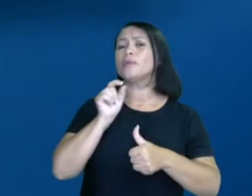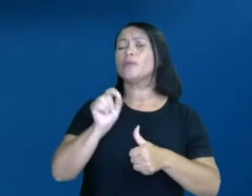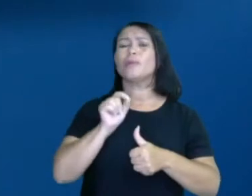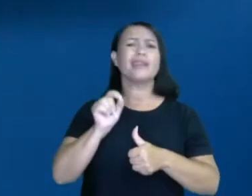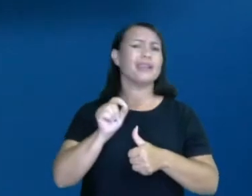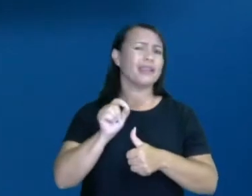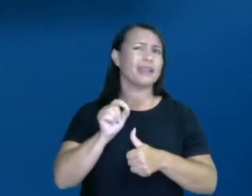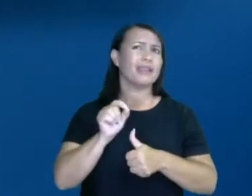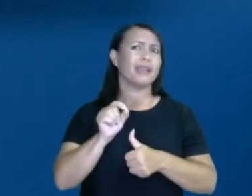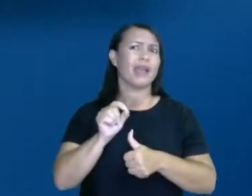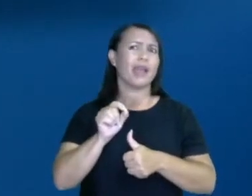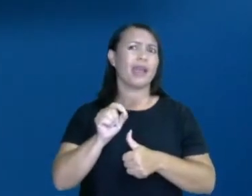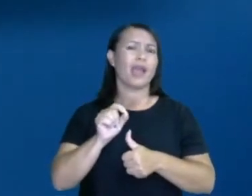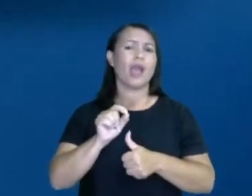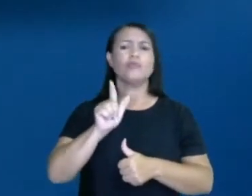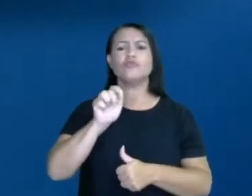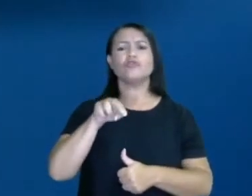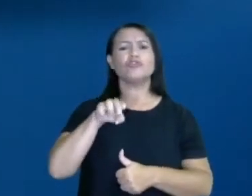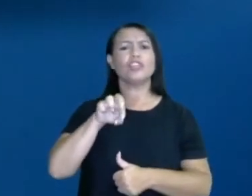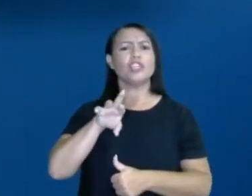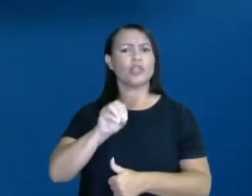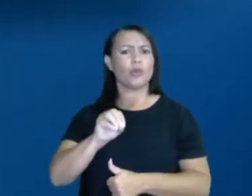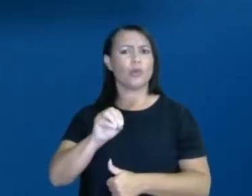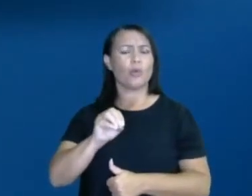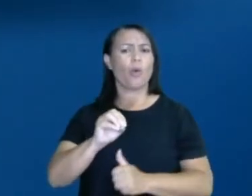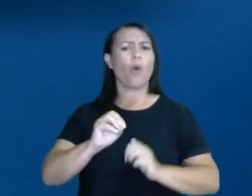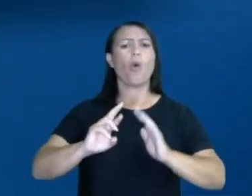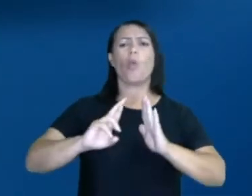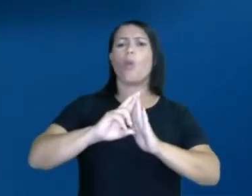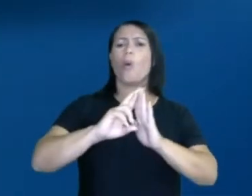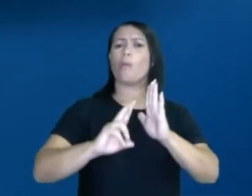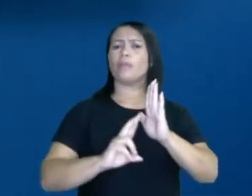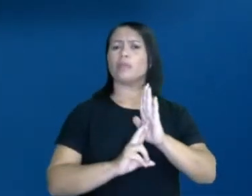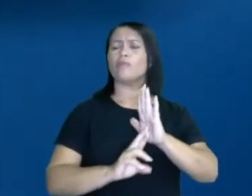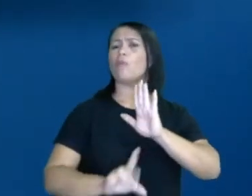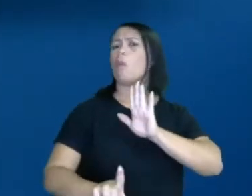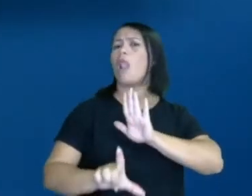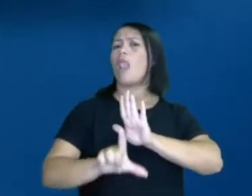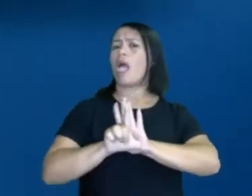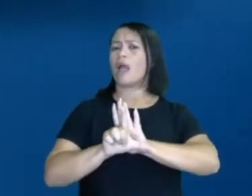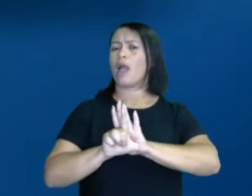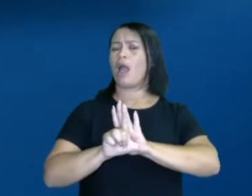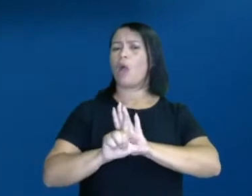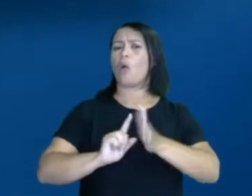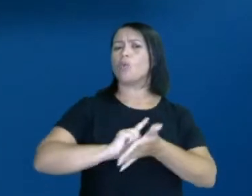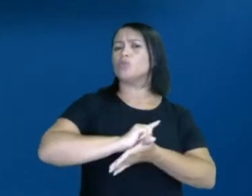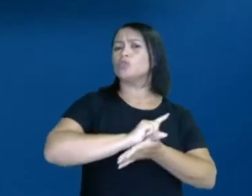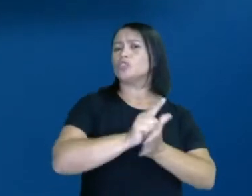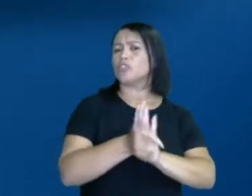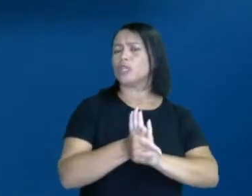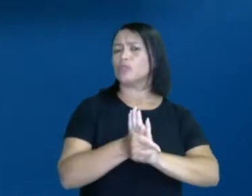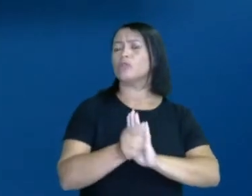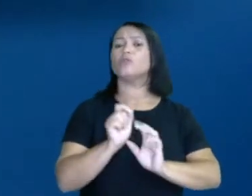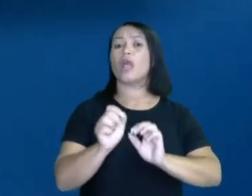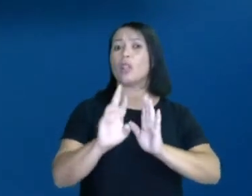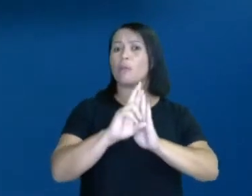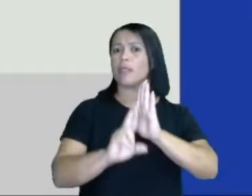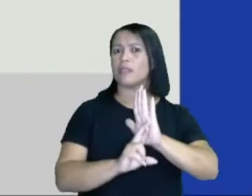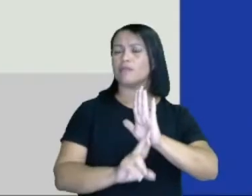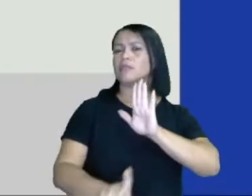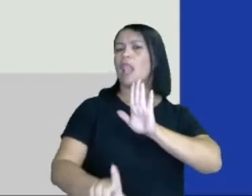o que é um gênero normativo ou legal? Os gêneros normativos e legais